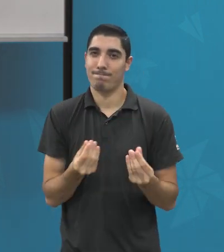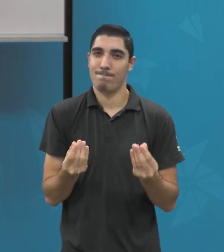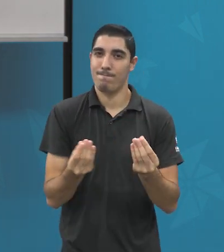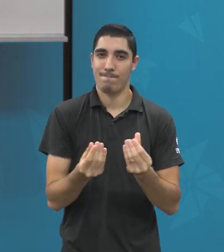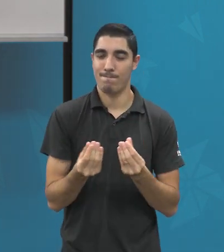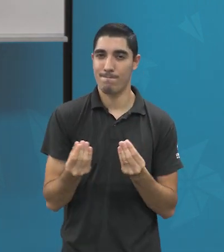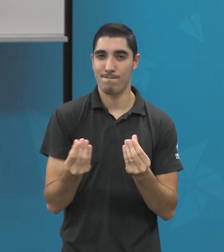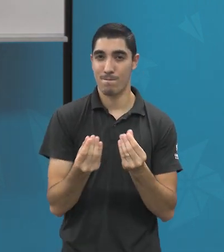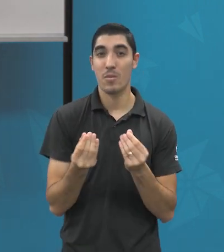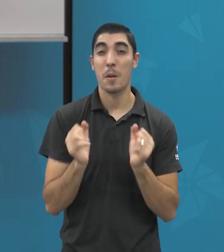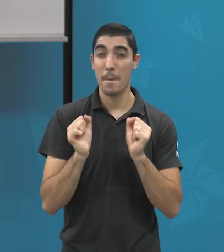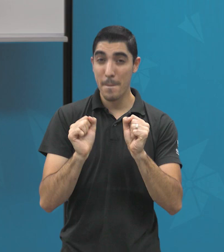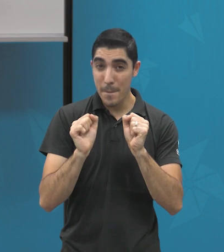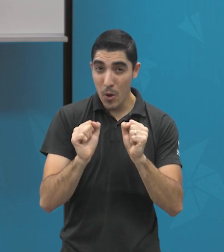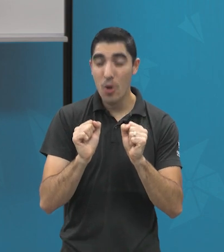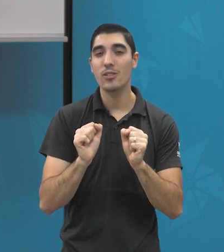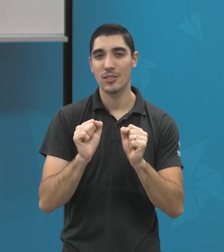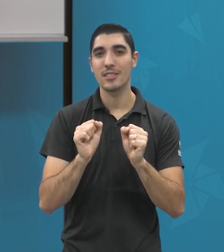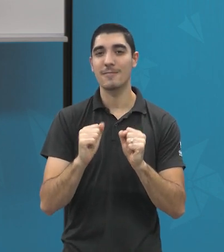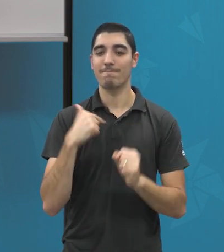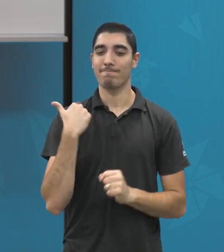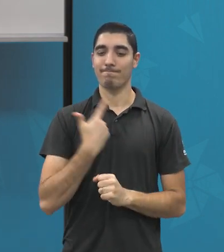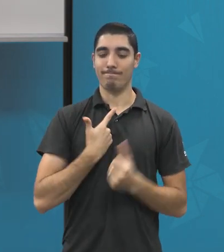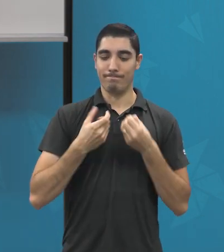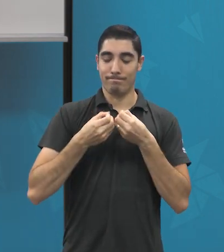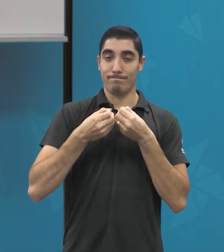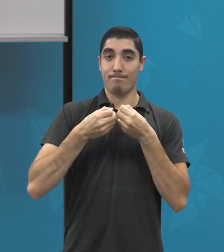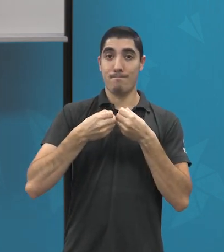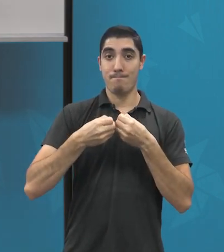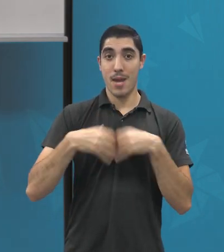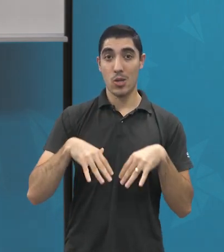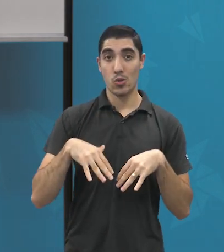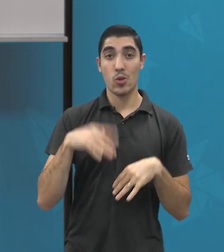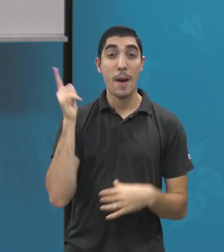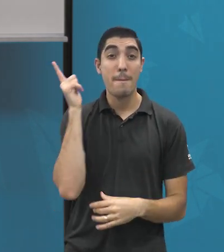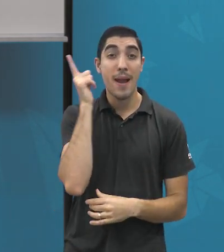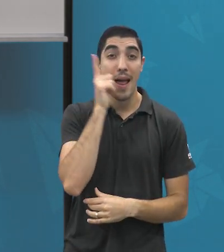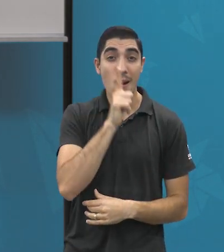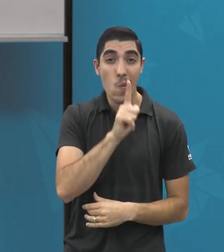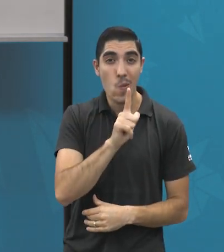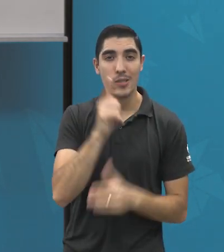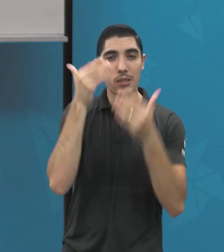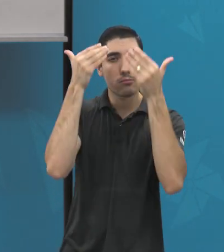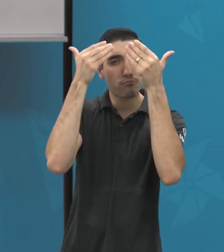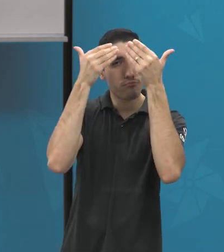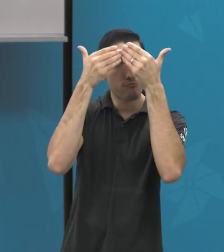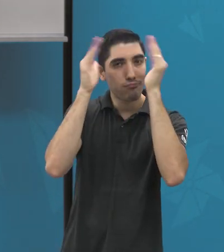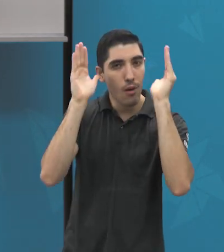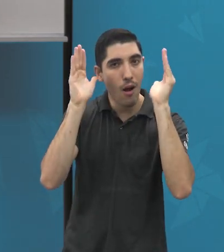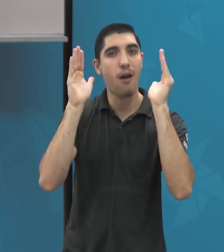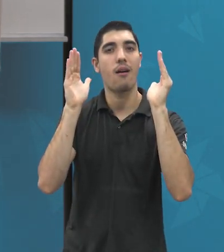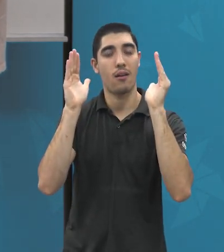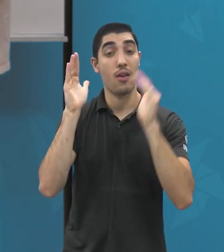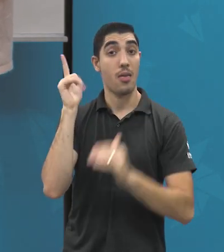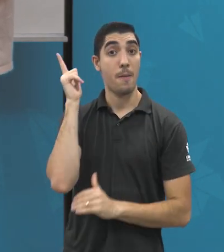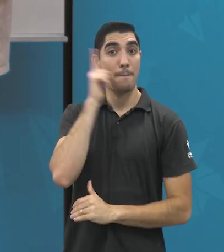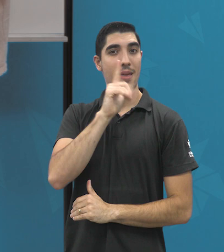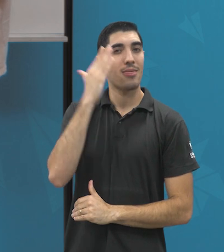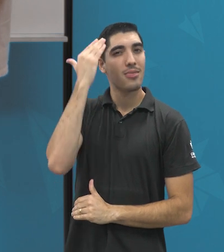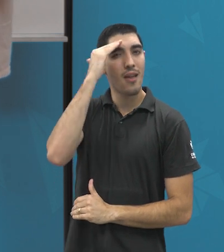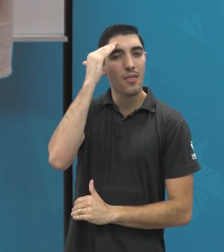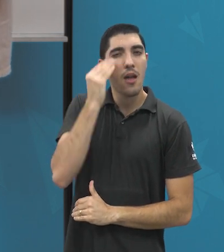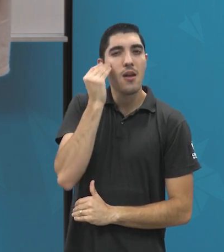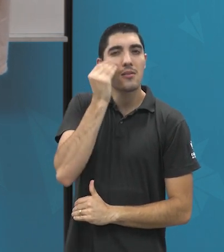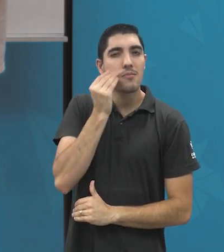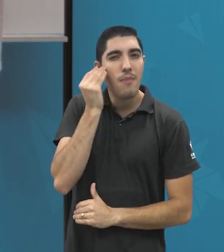perversa e funcionar como um bloqueio, no final das contas, a esse processo de